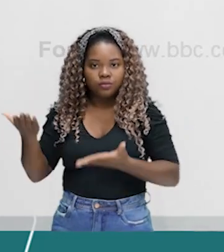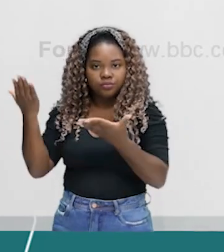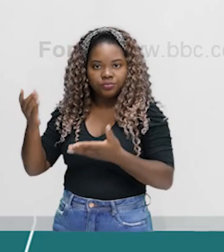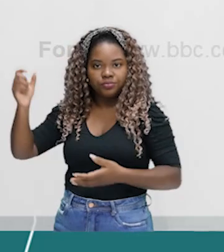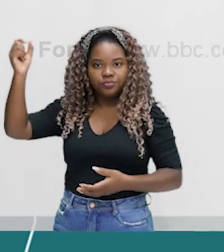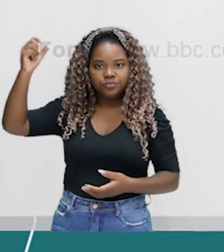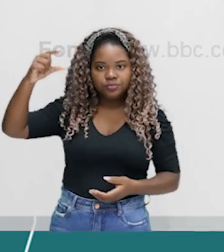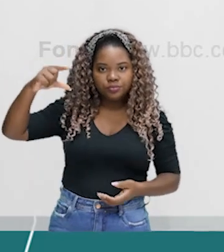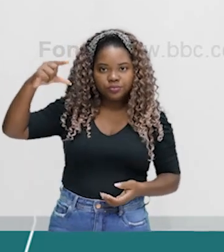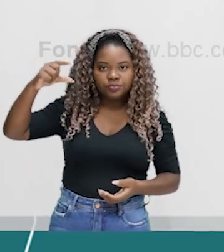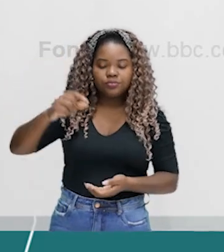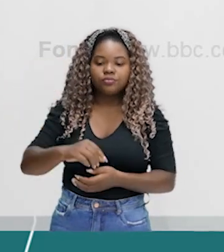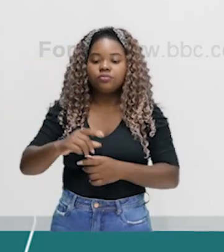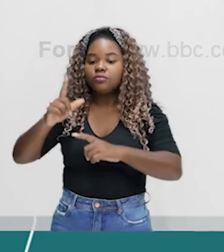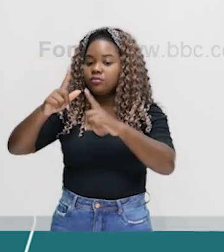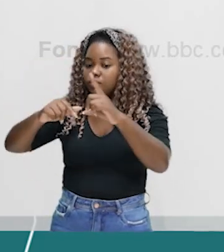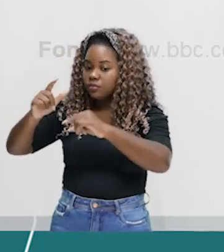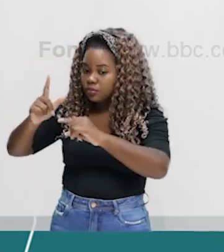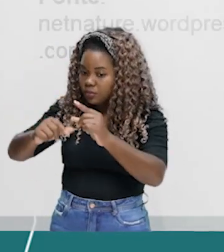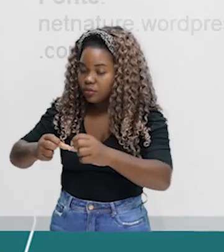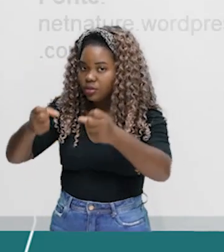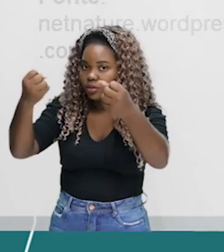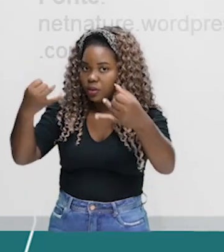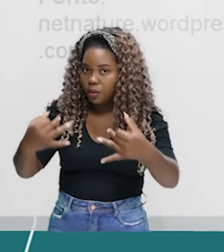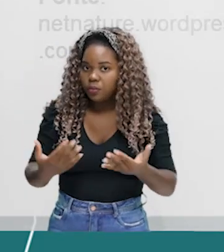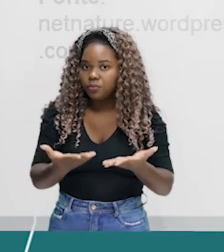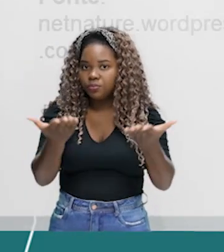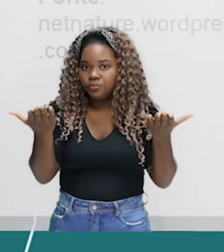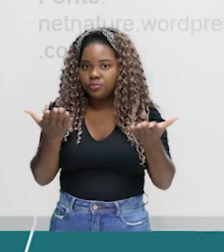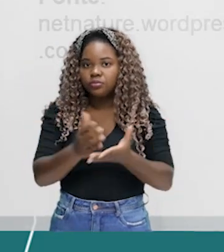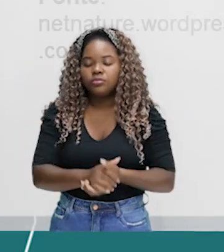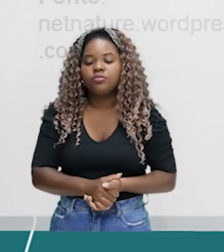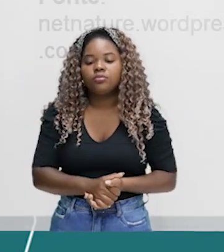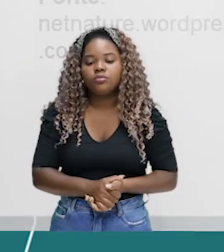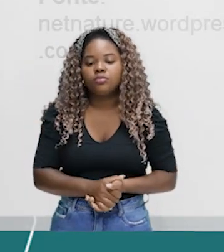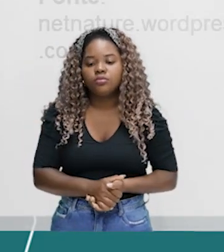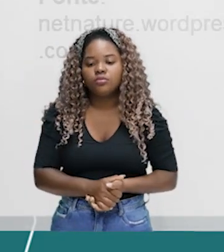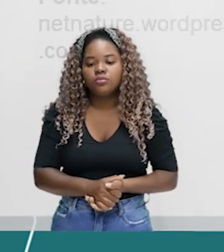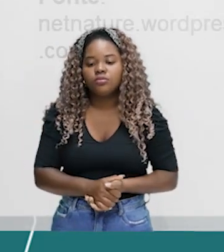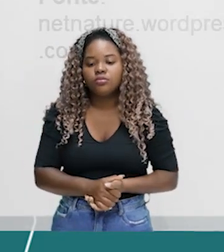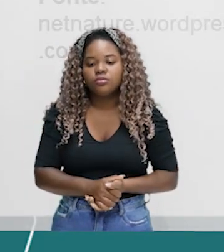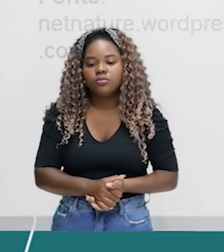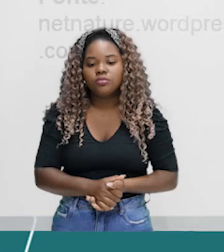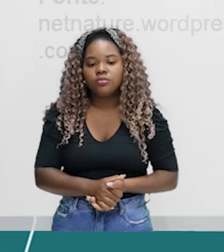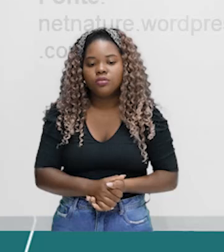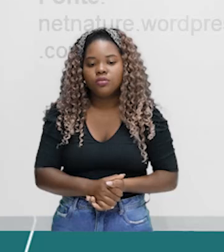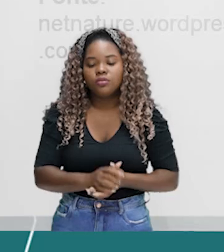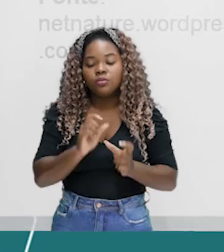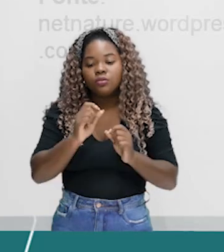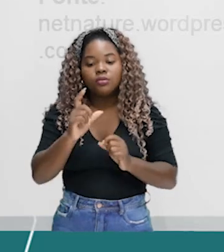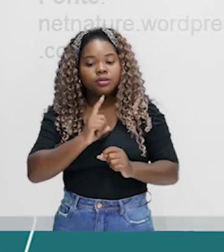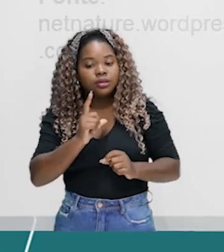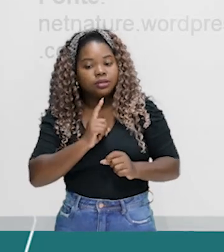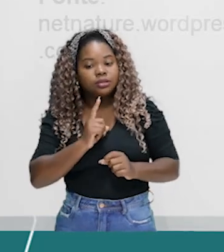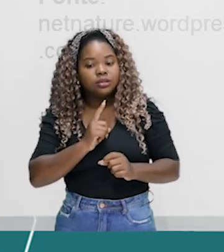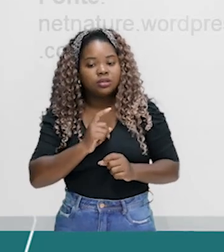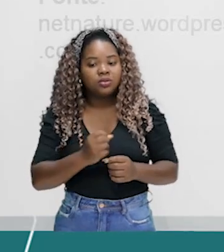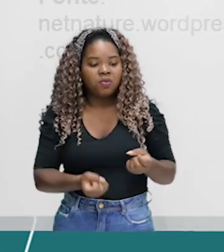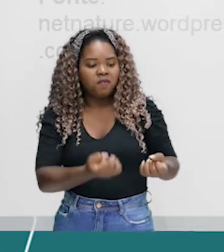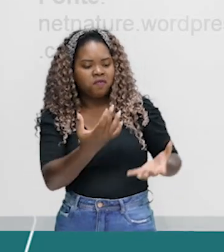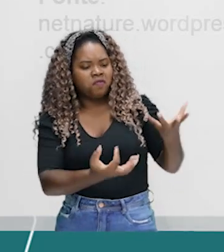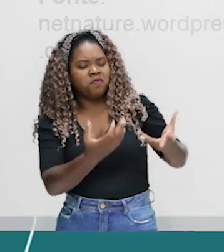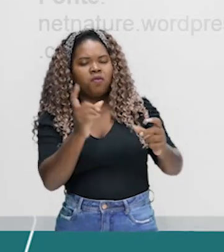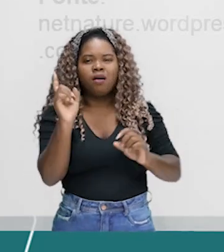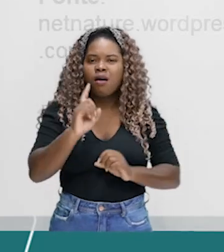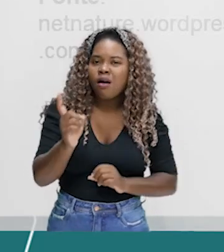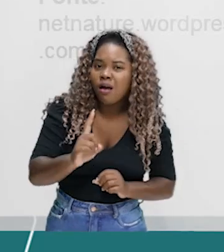exemplo, ele é uma estrela, como eu já falei para vocês, e é constituída. O que vai ter lá, pessoal, não é fogo. Muitas